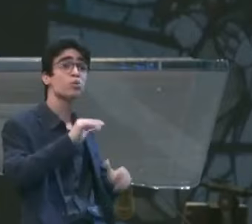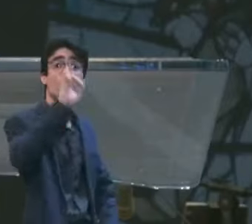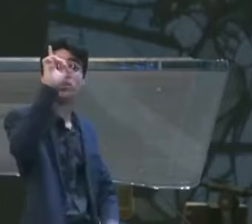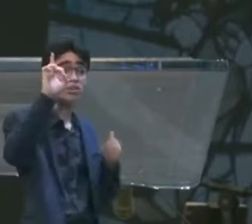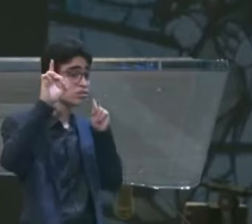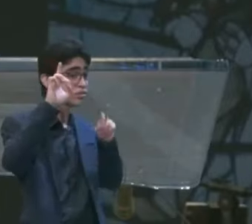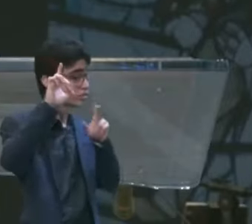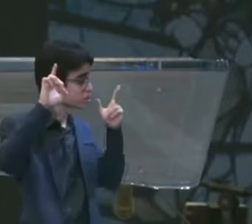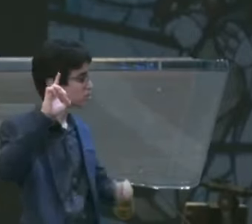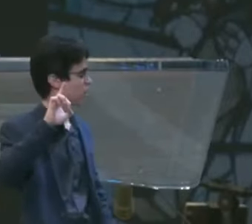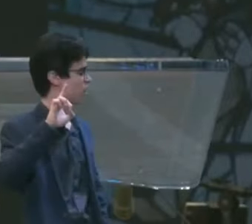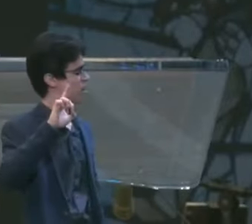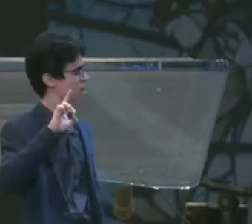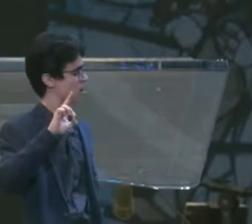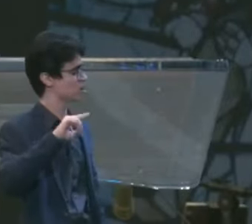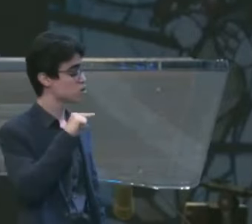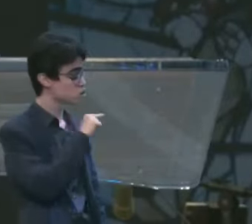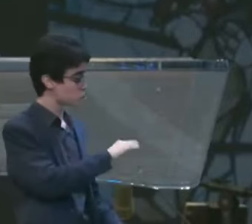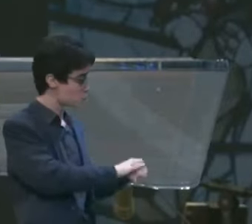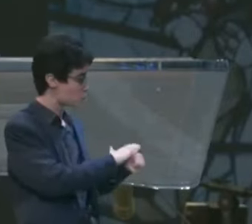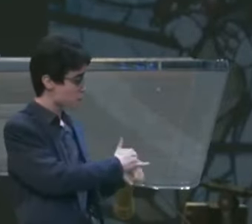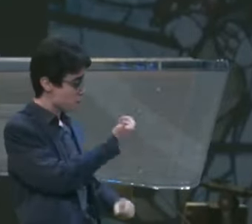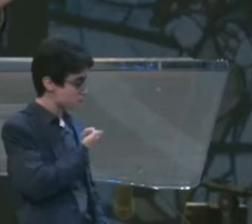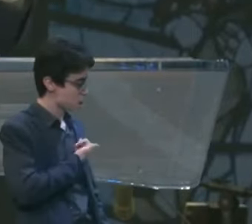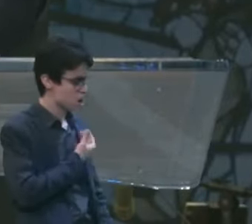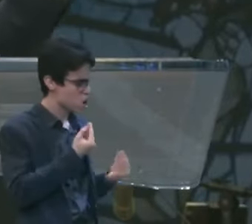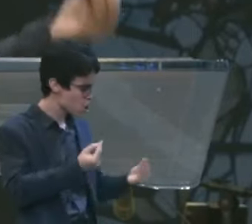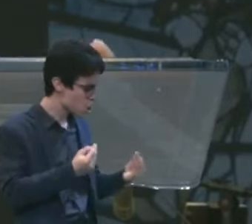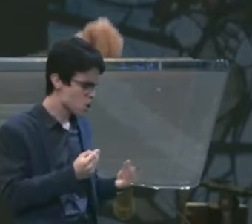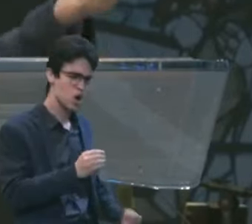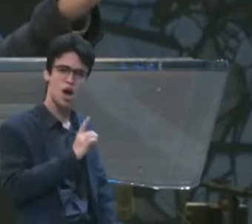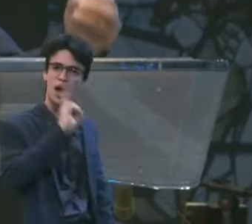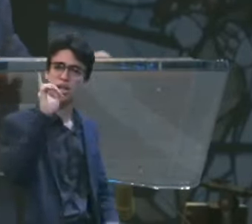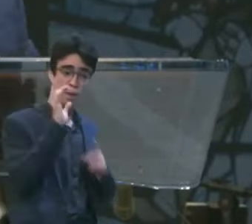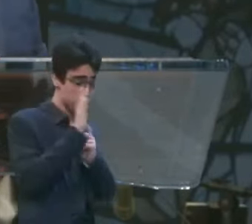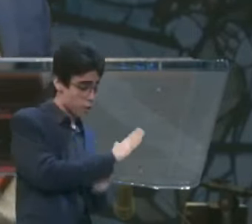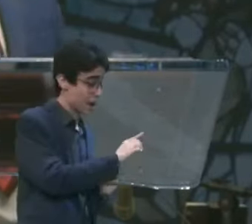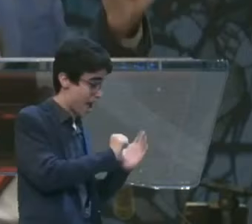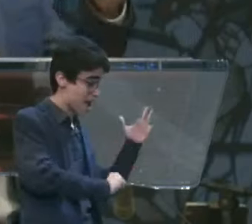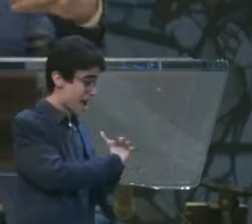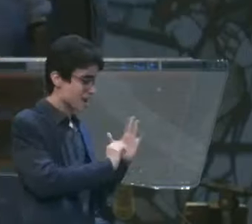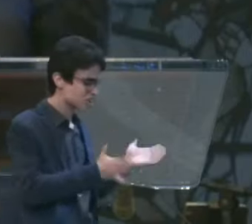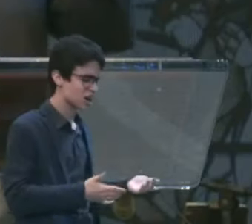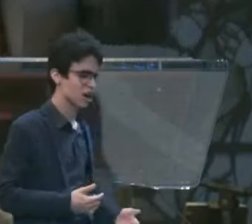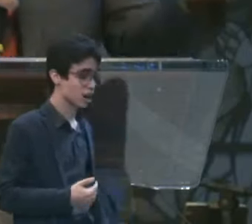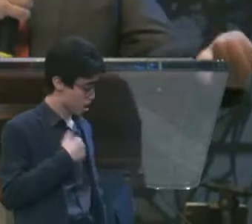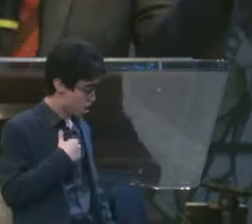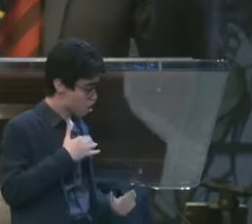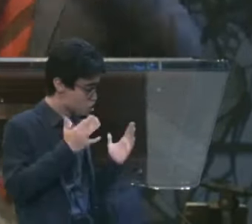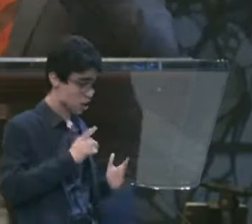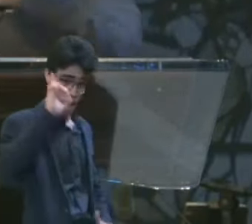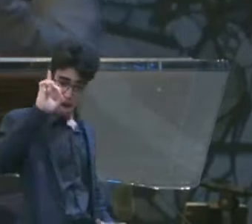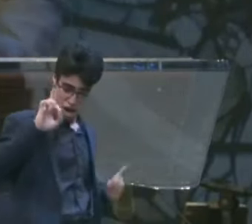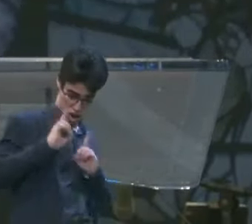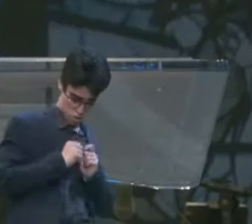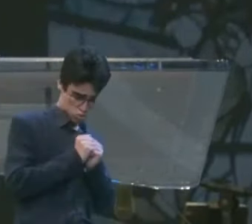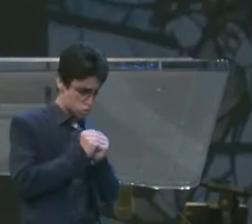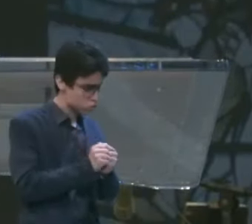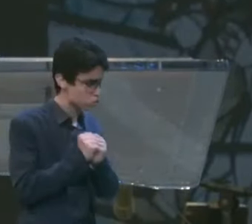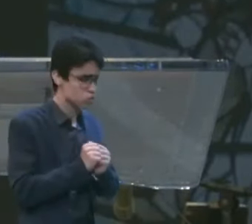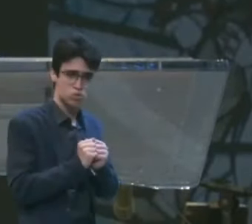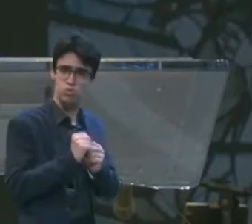Pai. Como dizes tu, mostra-nos o Pai, isto nos basta. Não vê que eu estou no Pai, o Pai está em